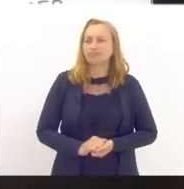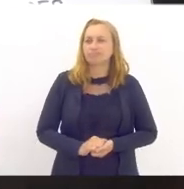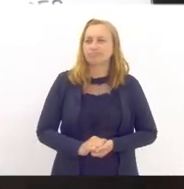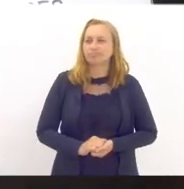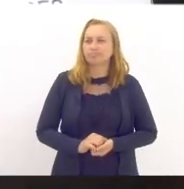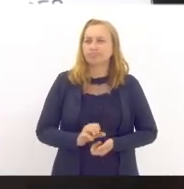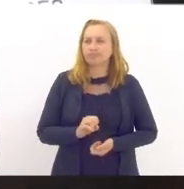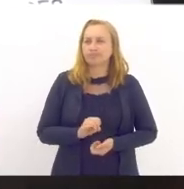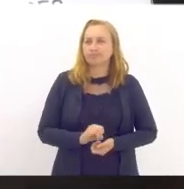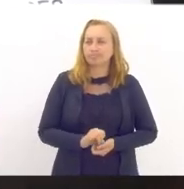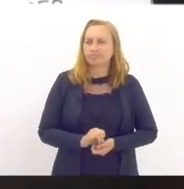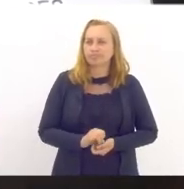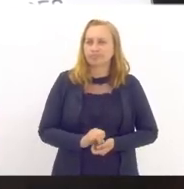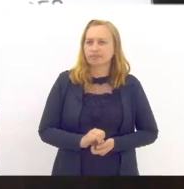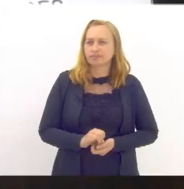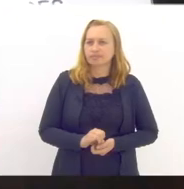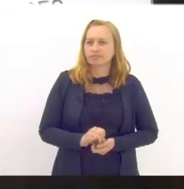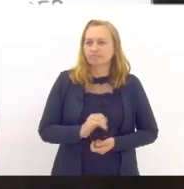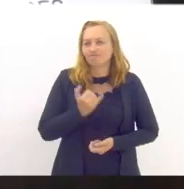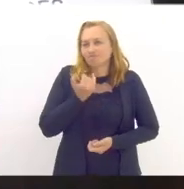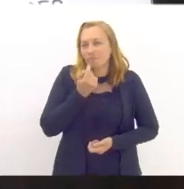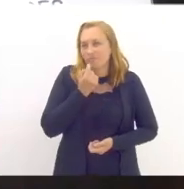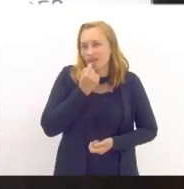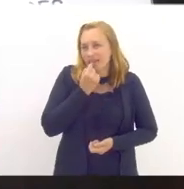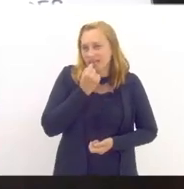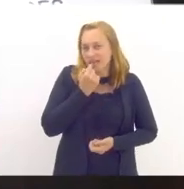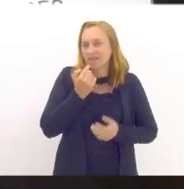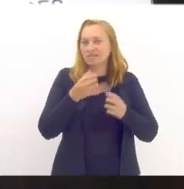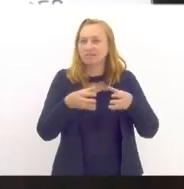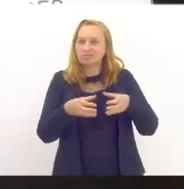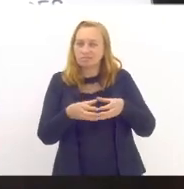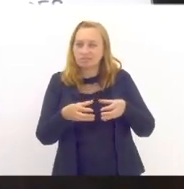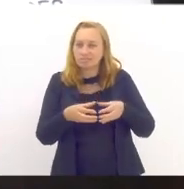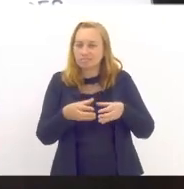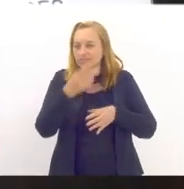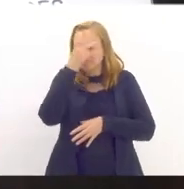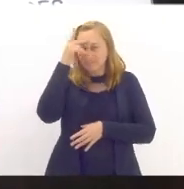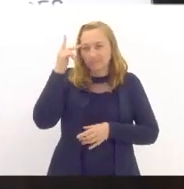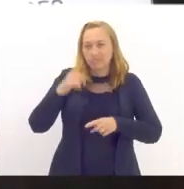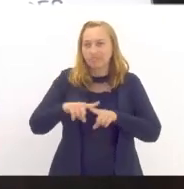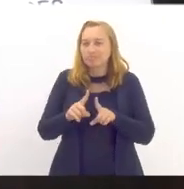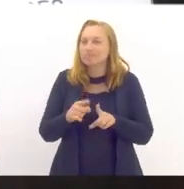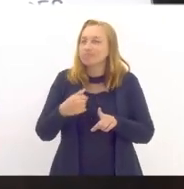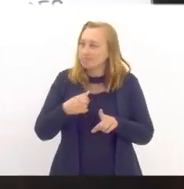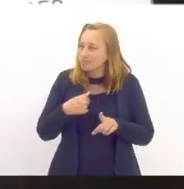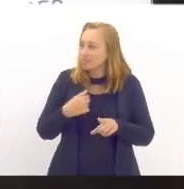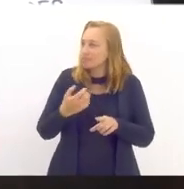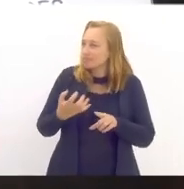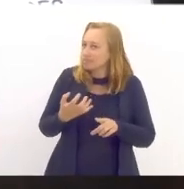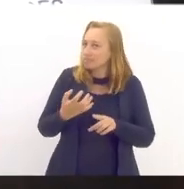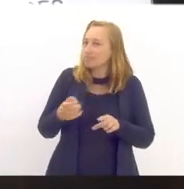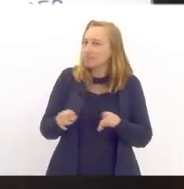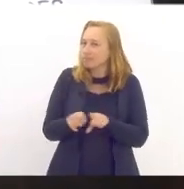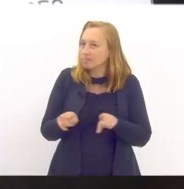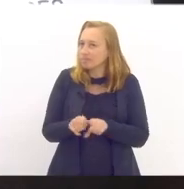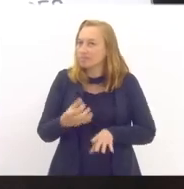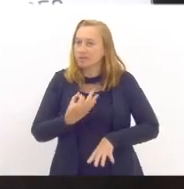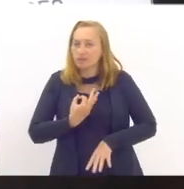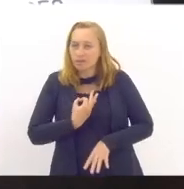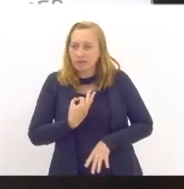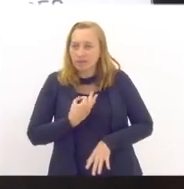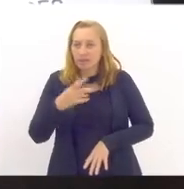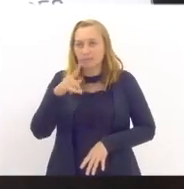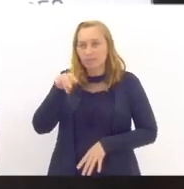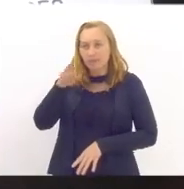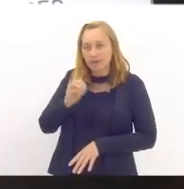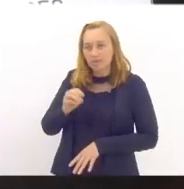se eu fico com inveja desse grupo de autores, mas eu vou dar um jeito também de dar a medalha a Pedro Ernesto, para a